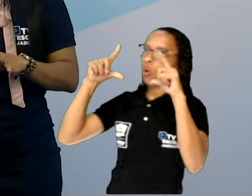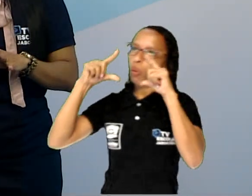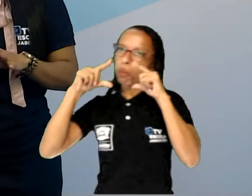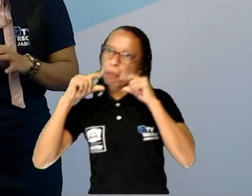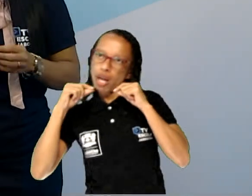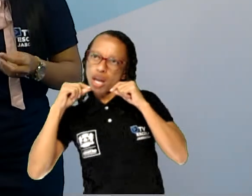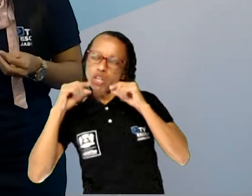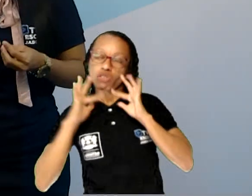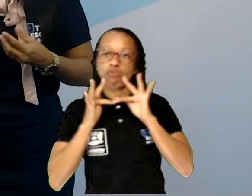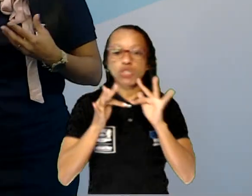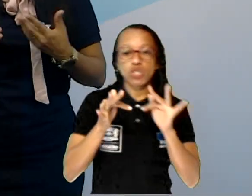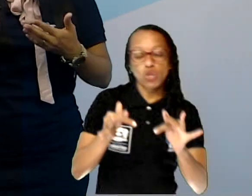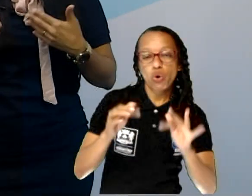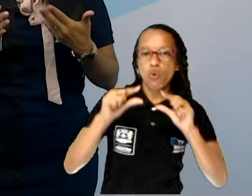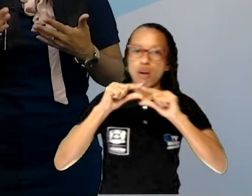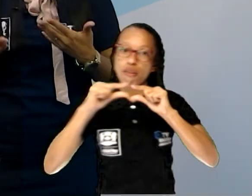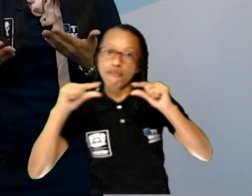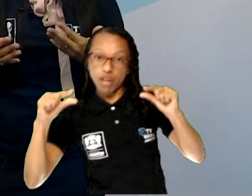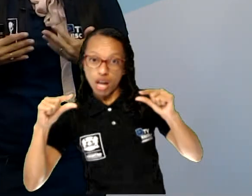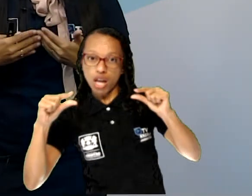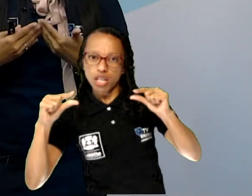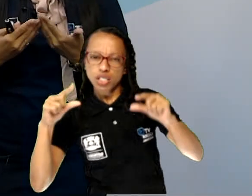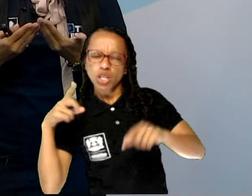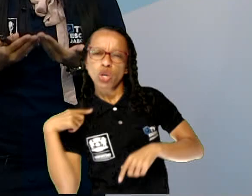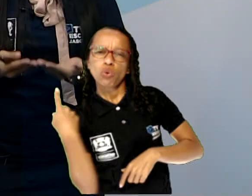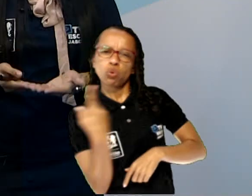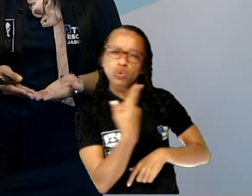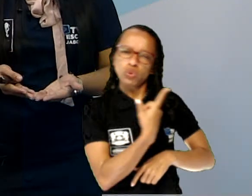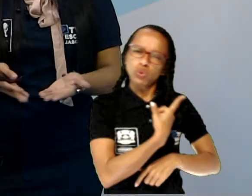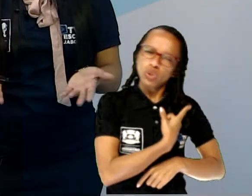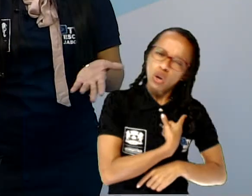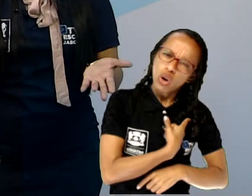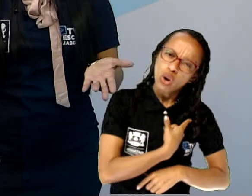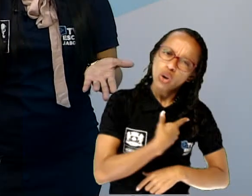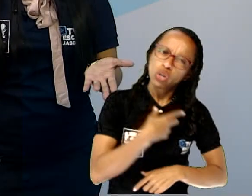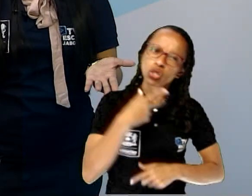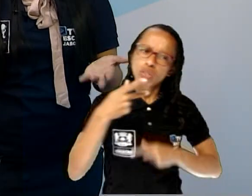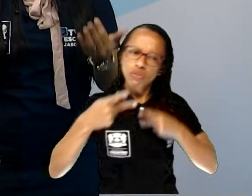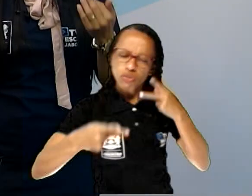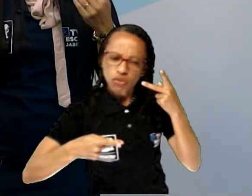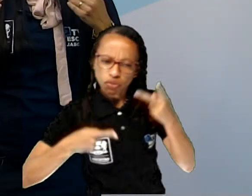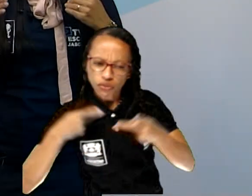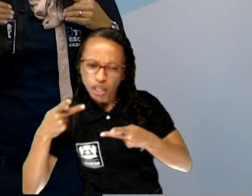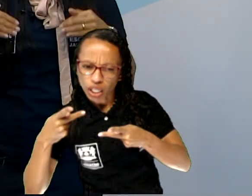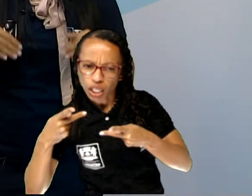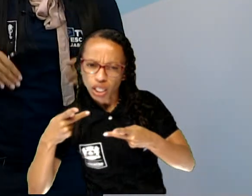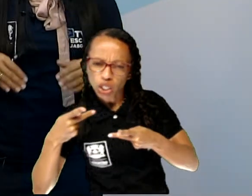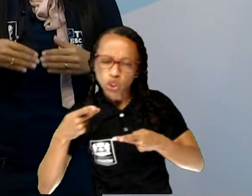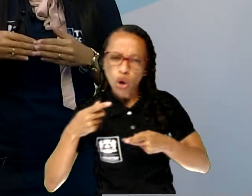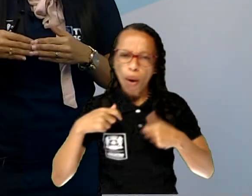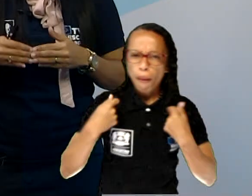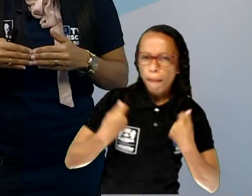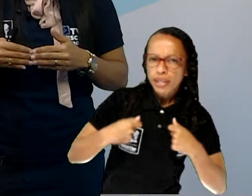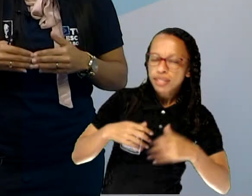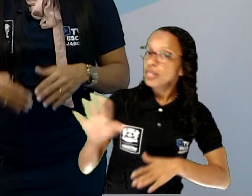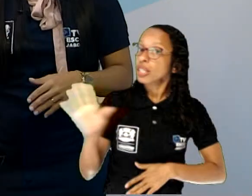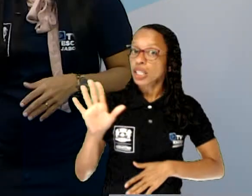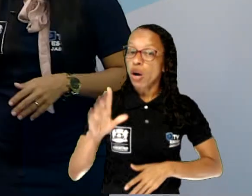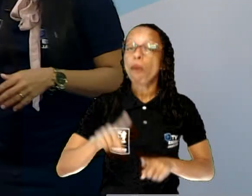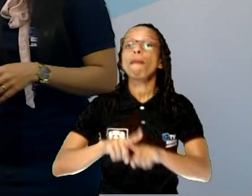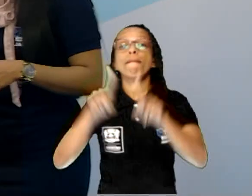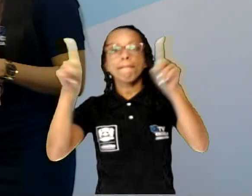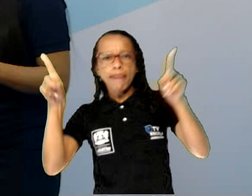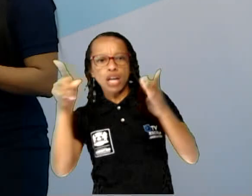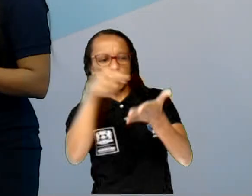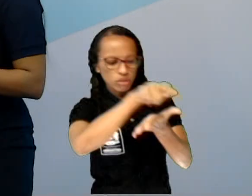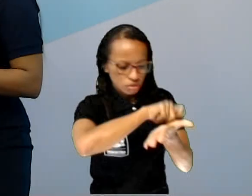terminei aquela frase. Quando a gente está falando, não é necessariamente esse tipo de coisa, mas quando está escrito, é necessário. No